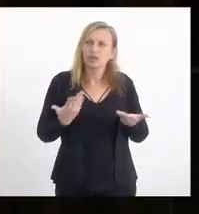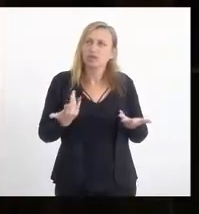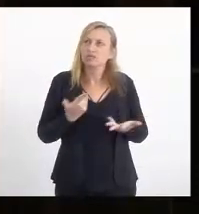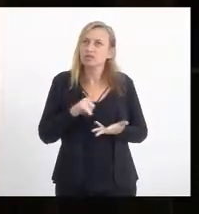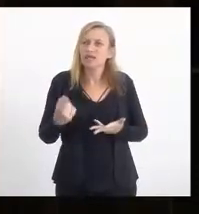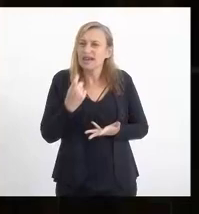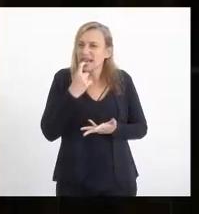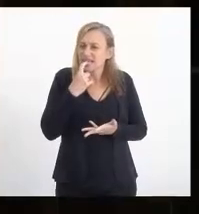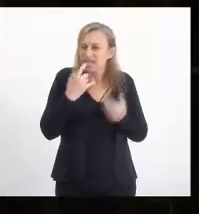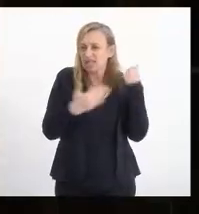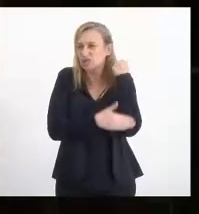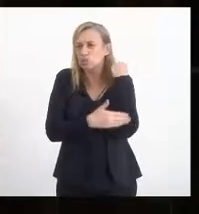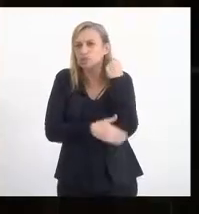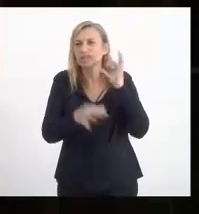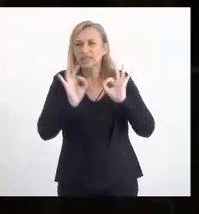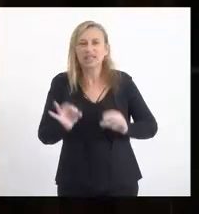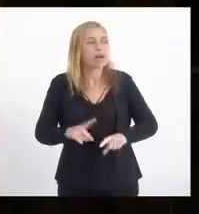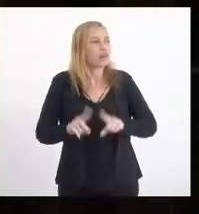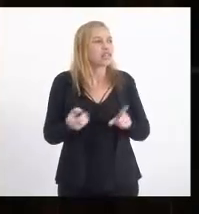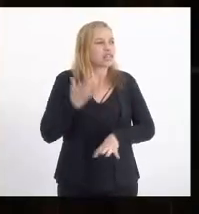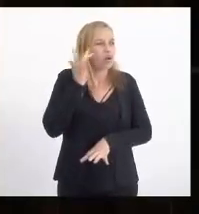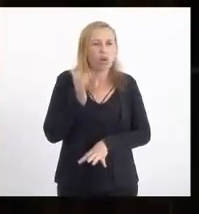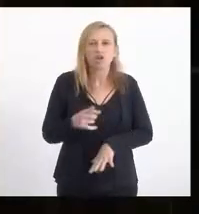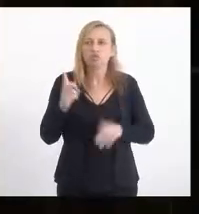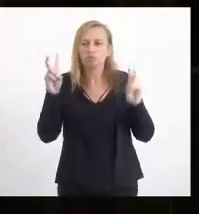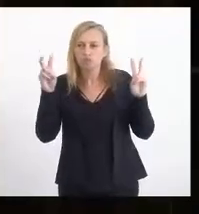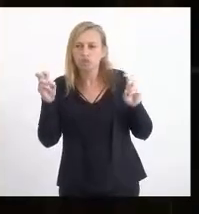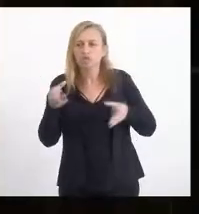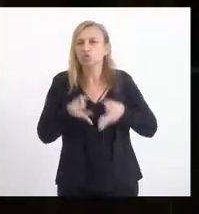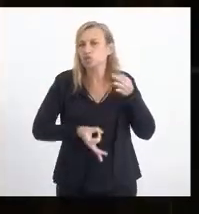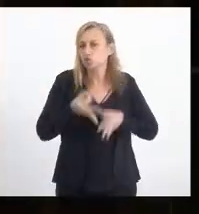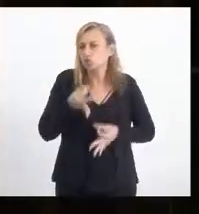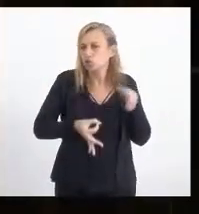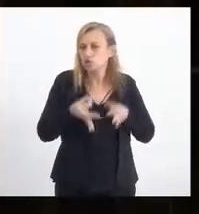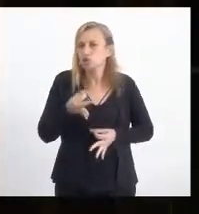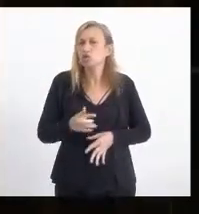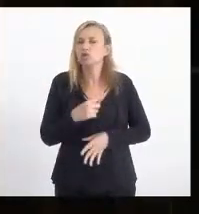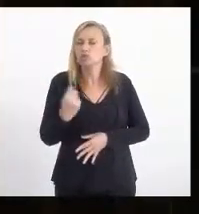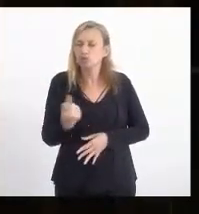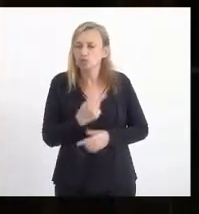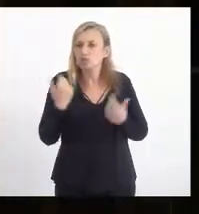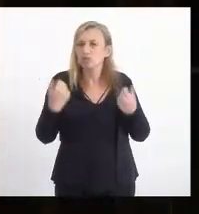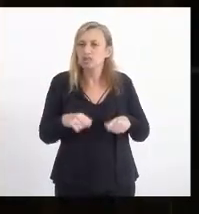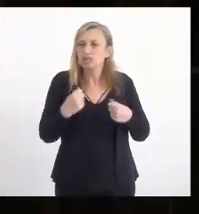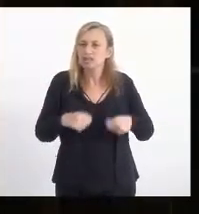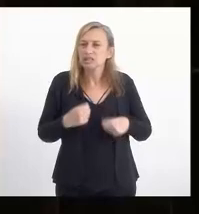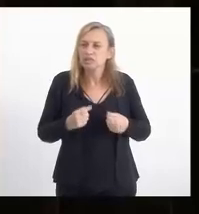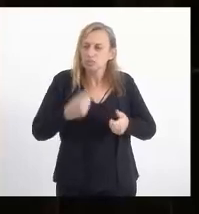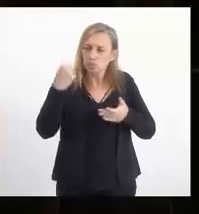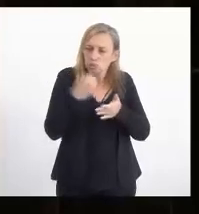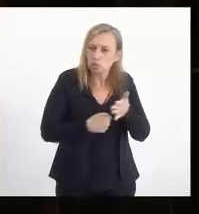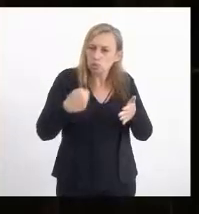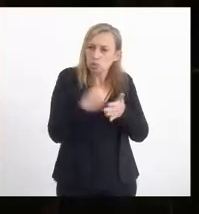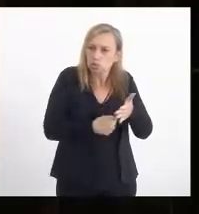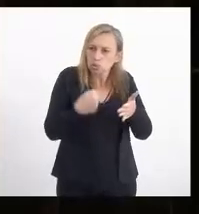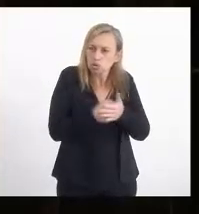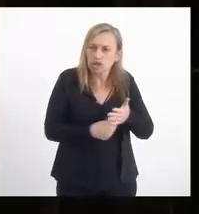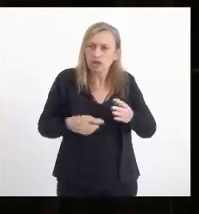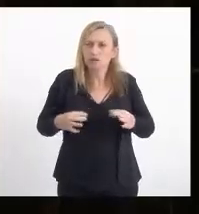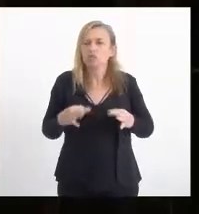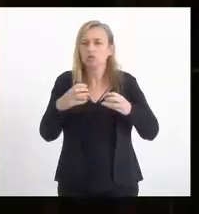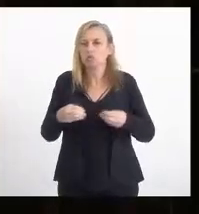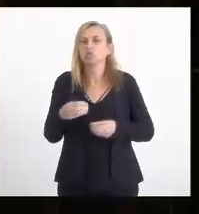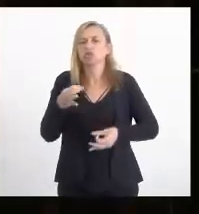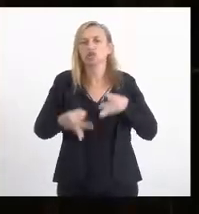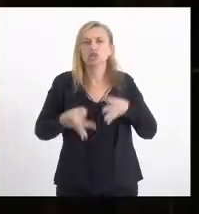inveja ciúme nada disso mas eu acho que por uma questão de Justiça nós devemos brigar e lutar por aquilo